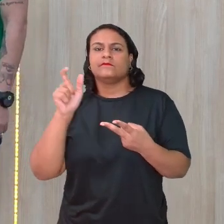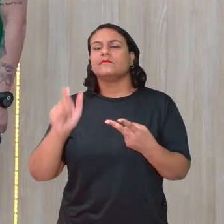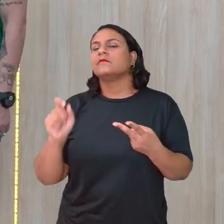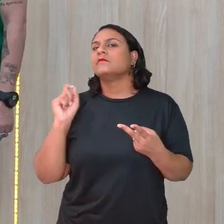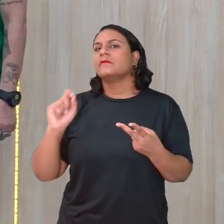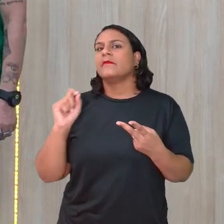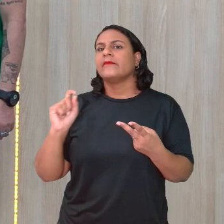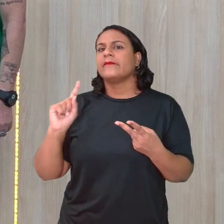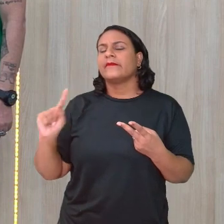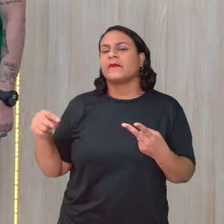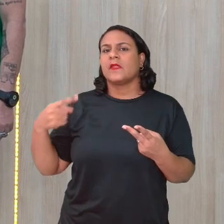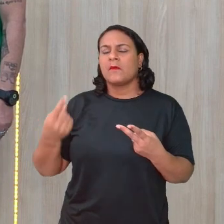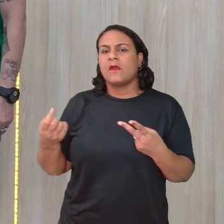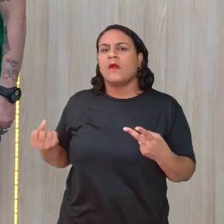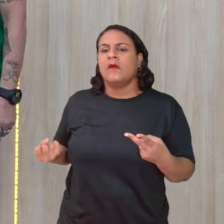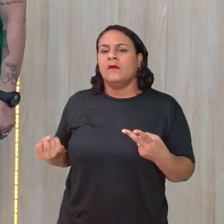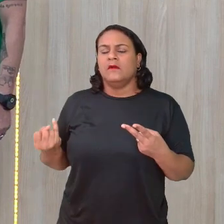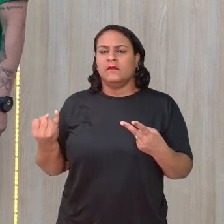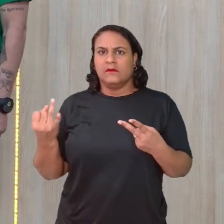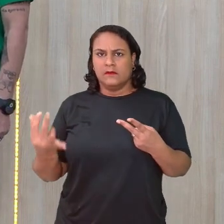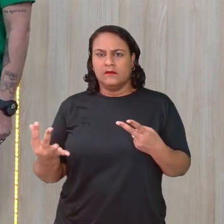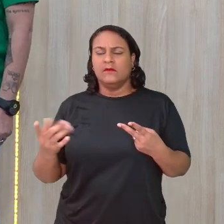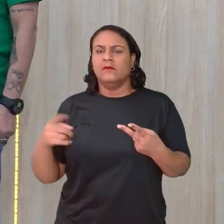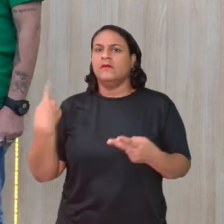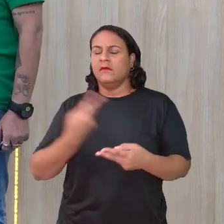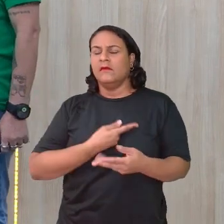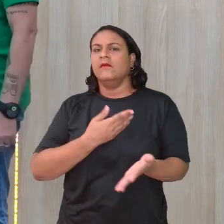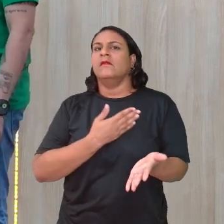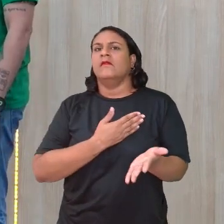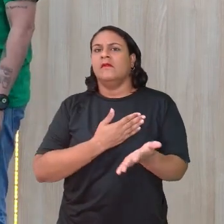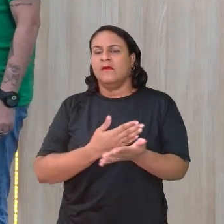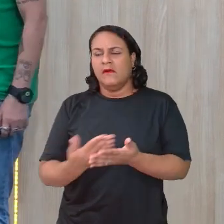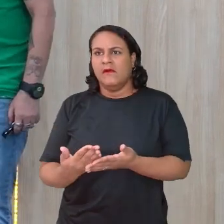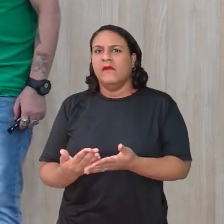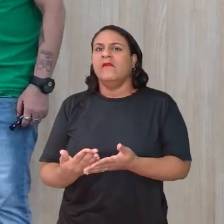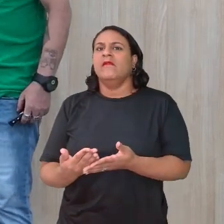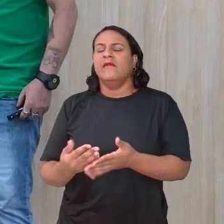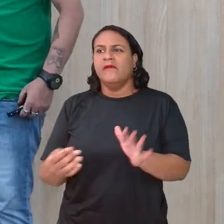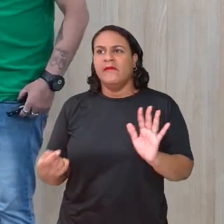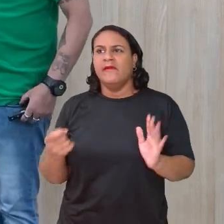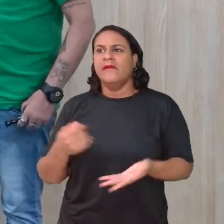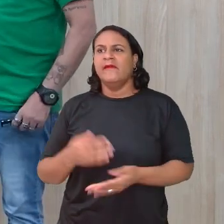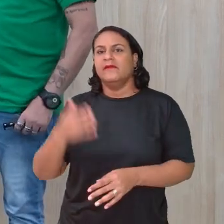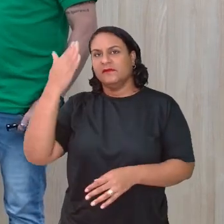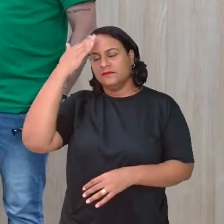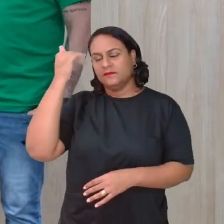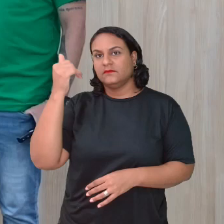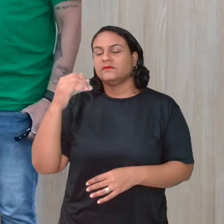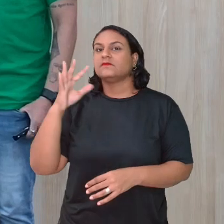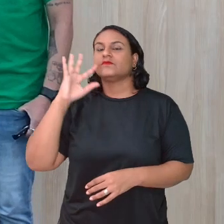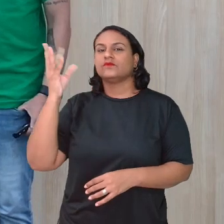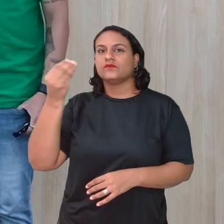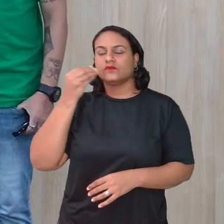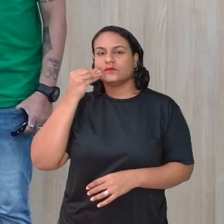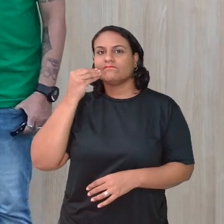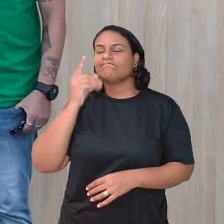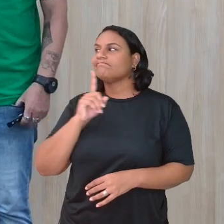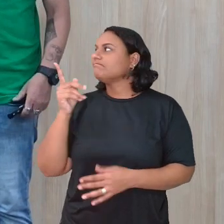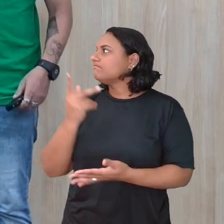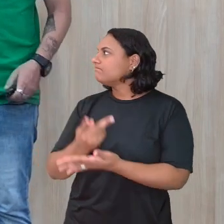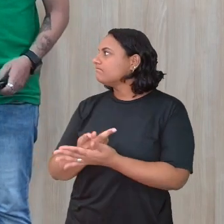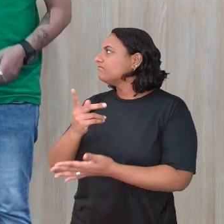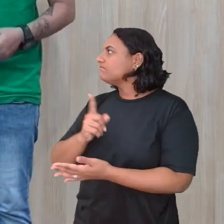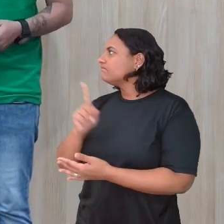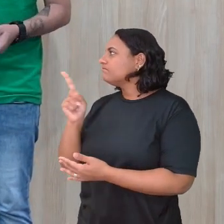e depois de ter quantificado, a gente começa a determinar qual é a probabilidade disso acontecer.